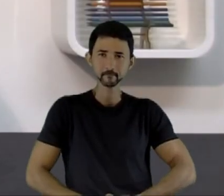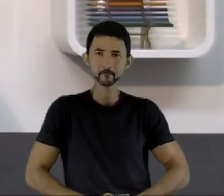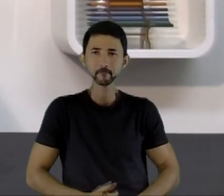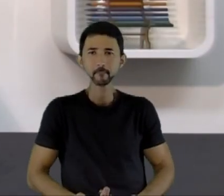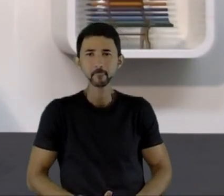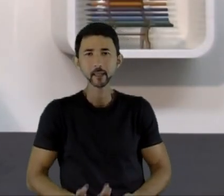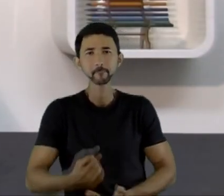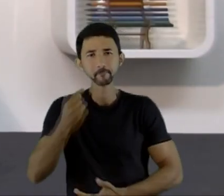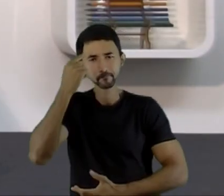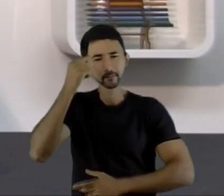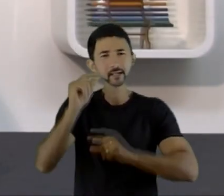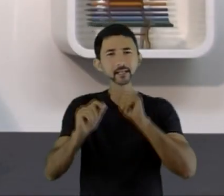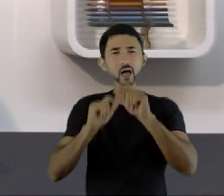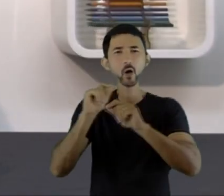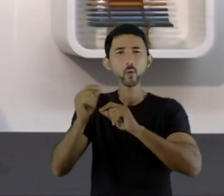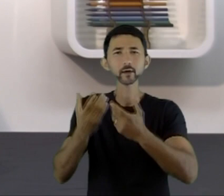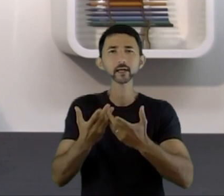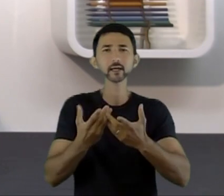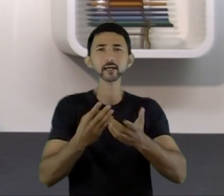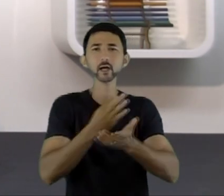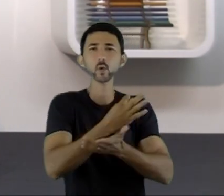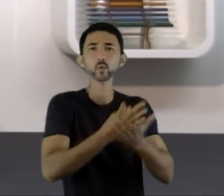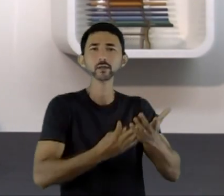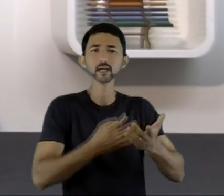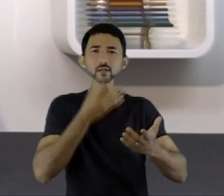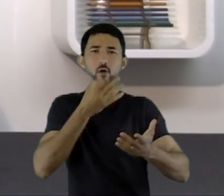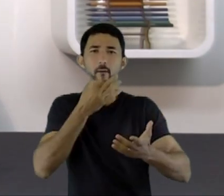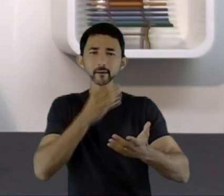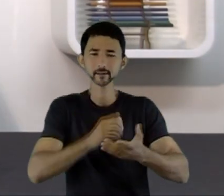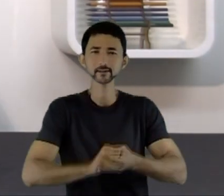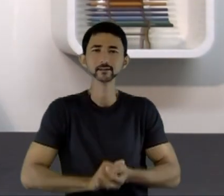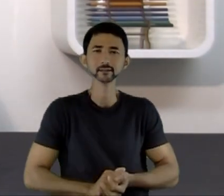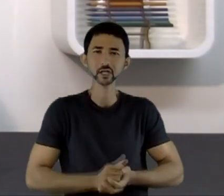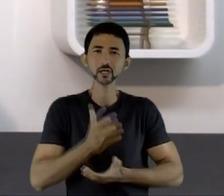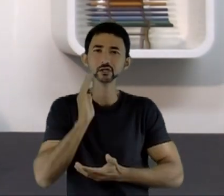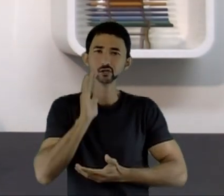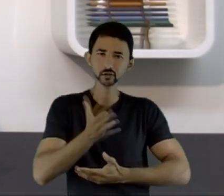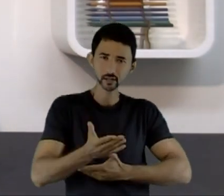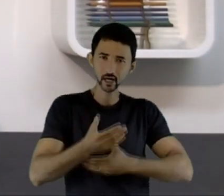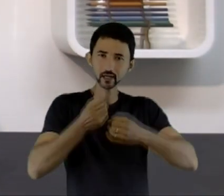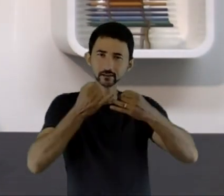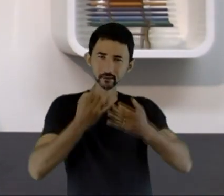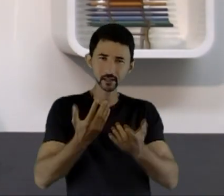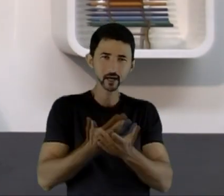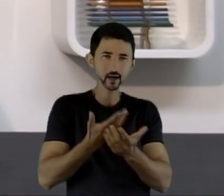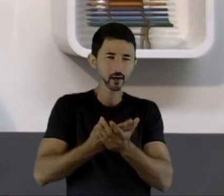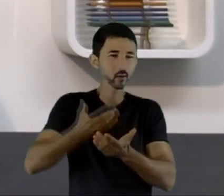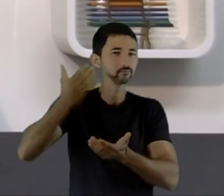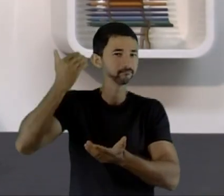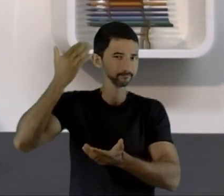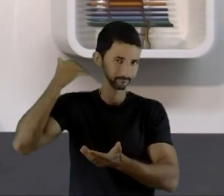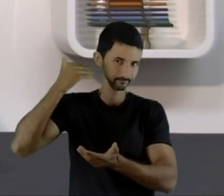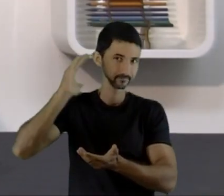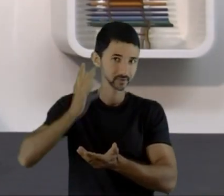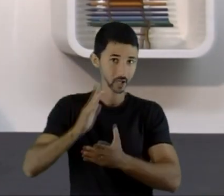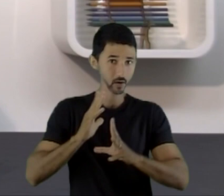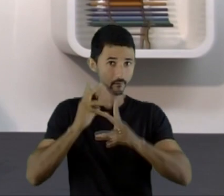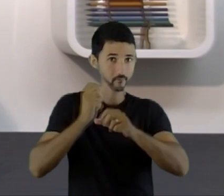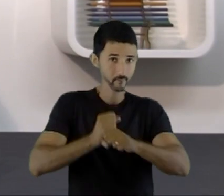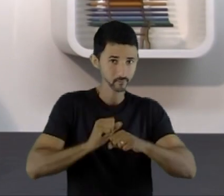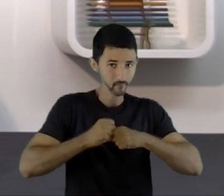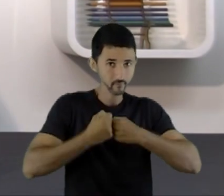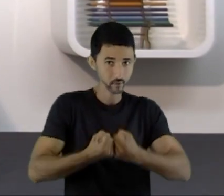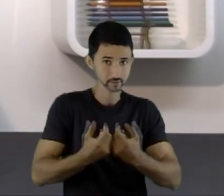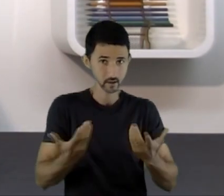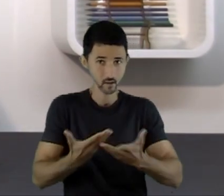pensar a respeito do que é o texto opinativo. Nós já falamos disso em outras aulas e eu queria reforçar com